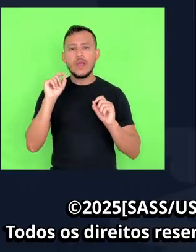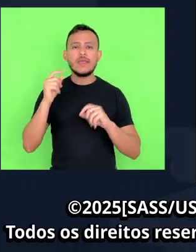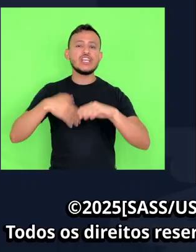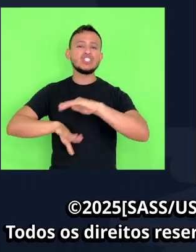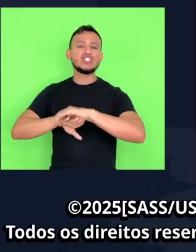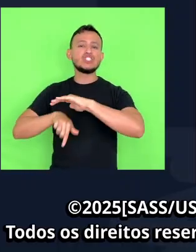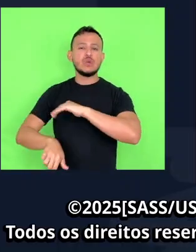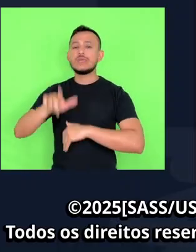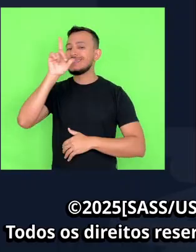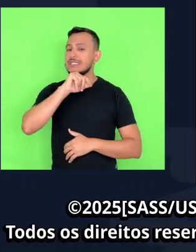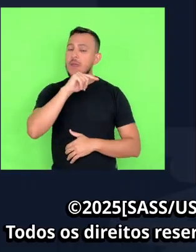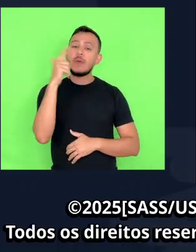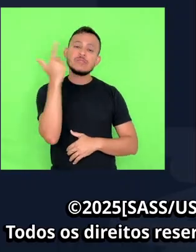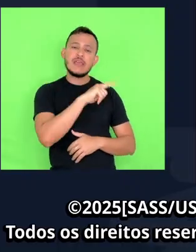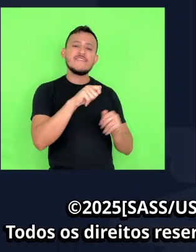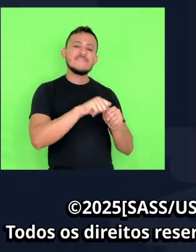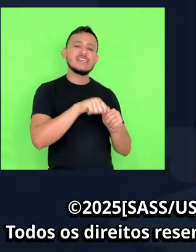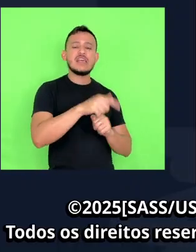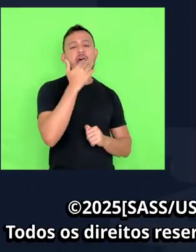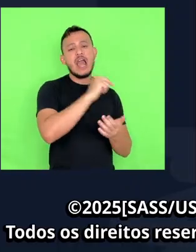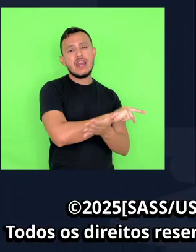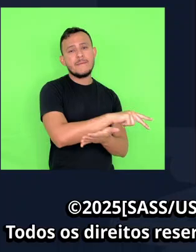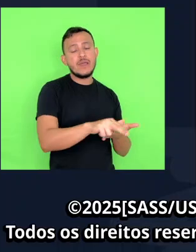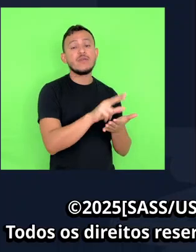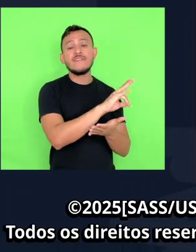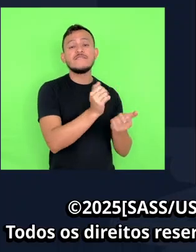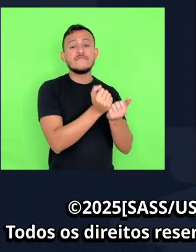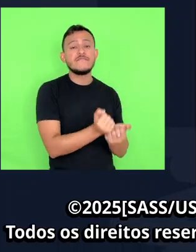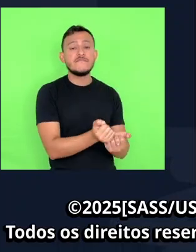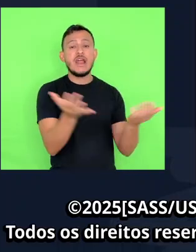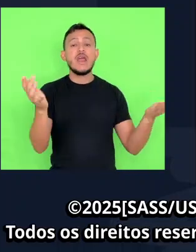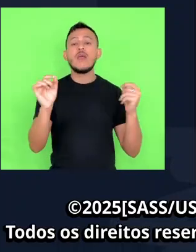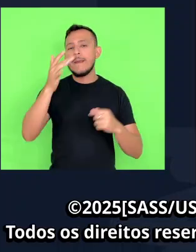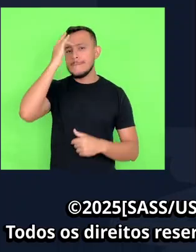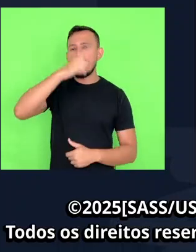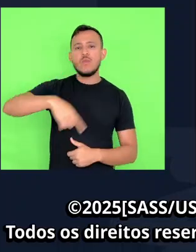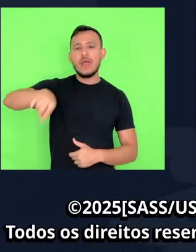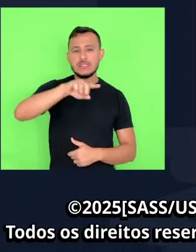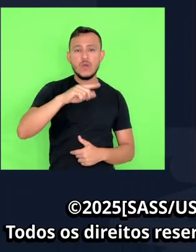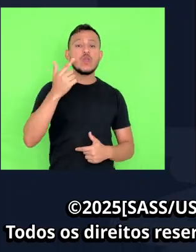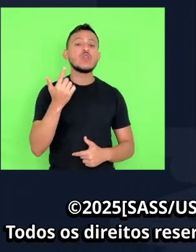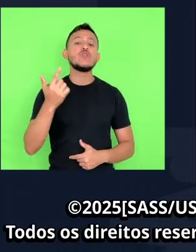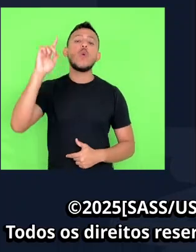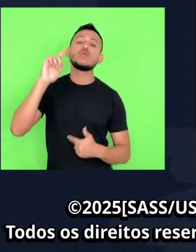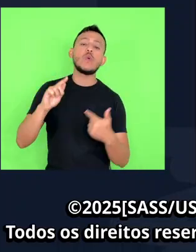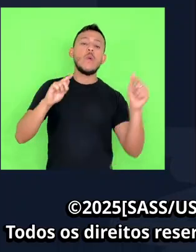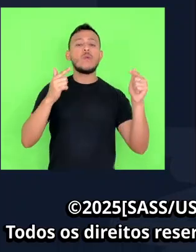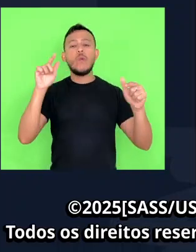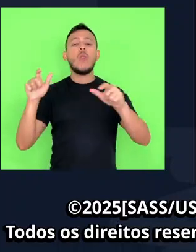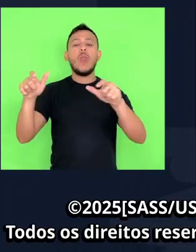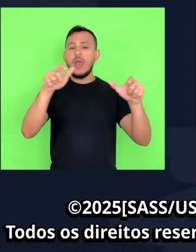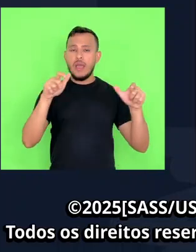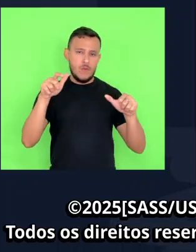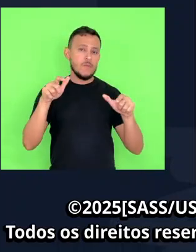estoques de água para a produção de alimentos que vão alimentar populações em outros locais. E